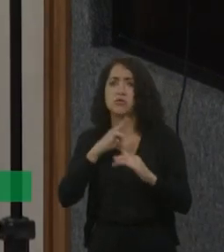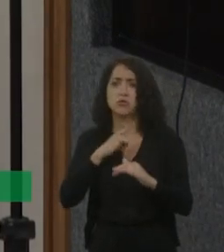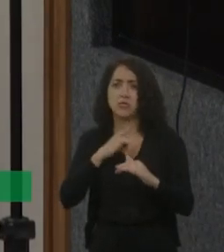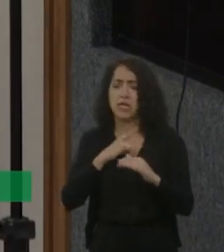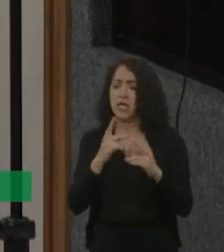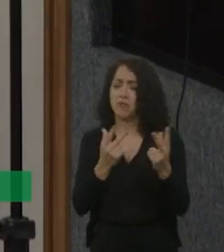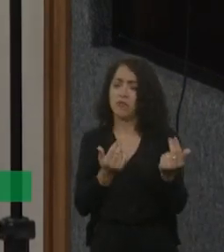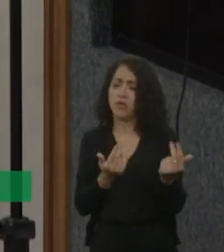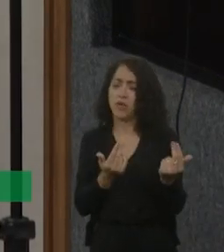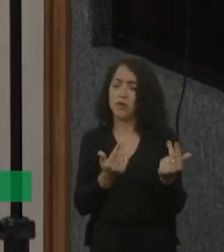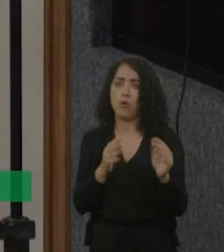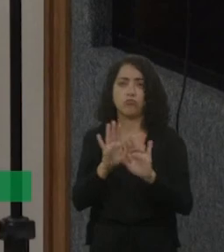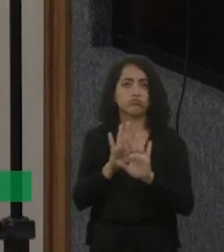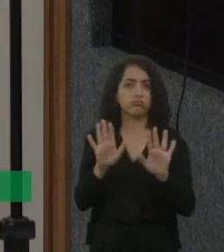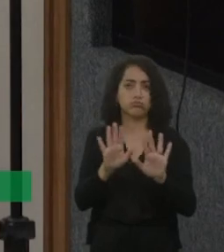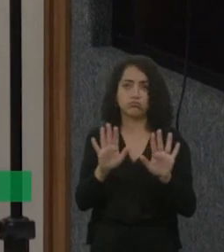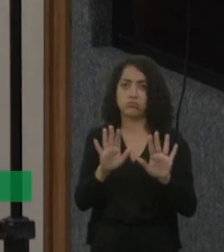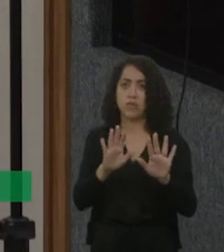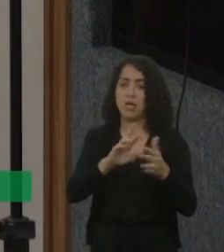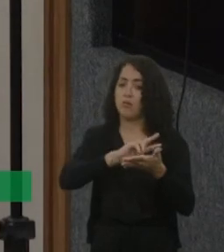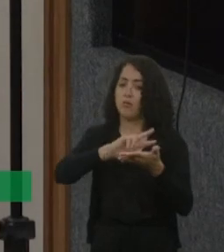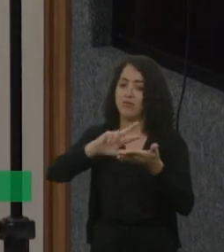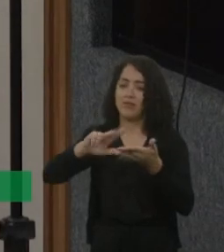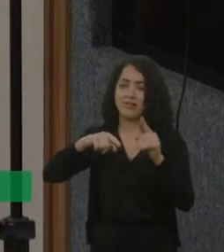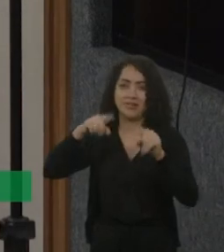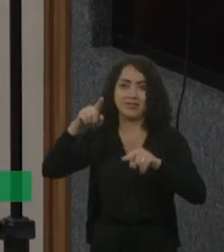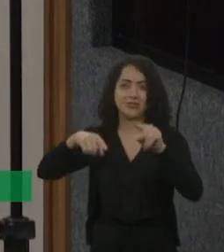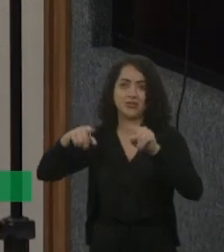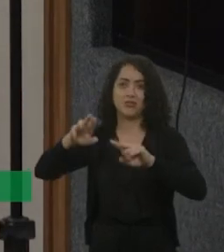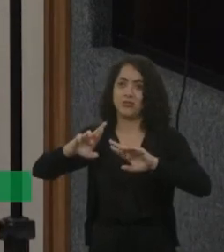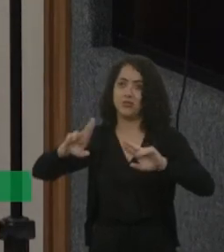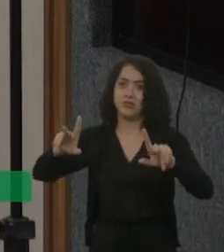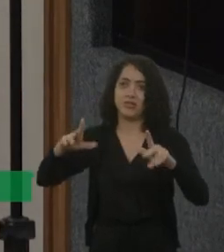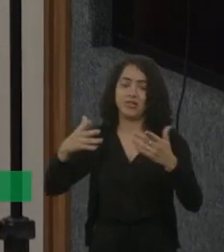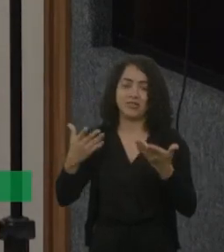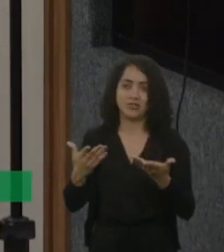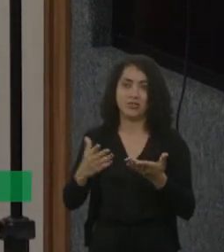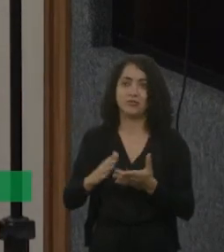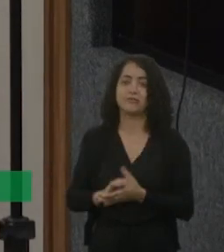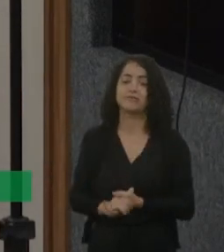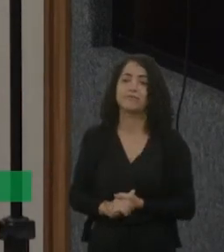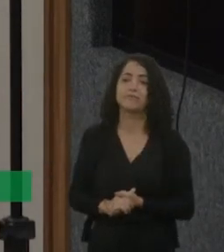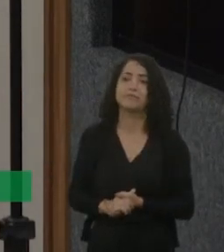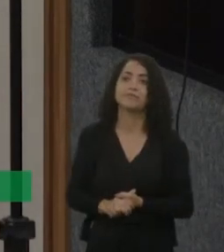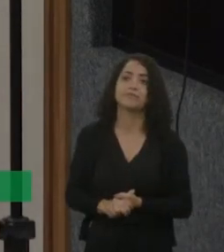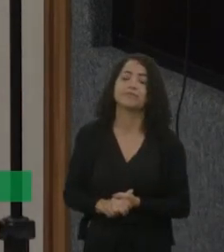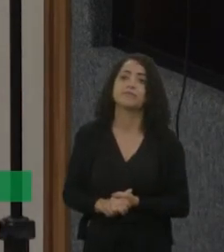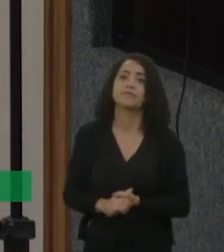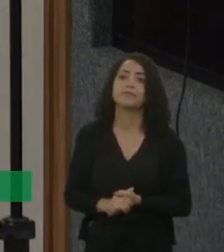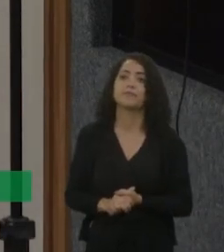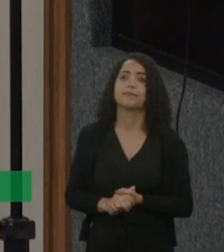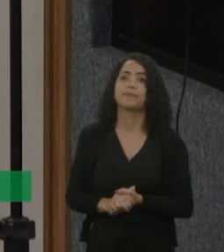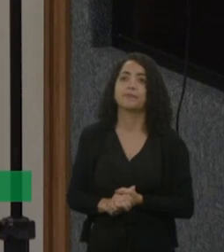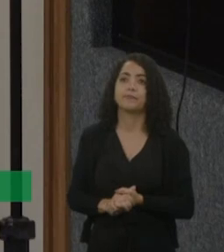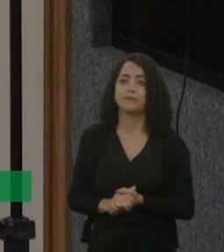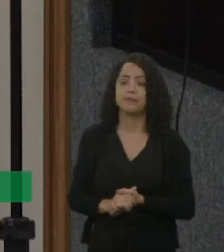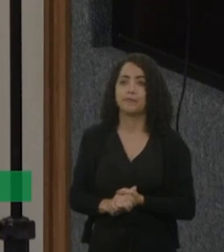também. Não. O vizinho pode ter uma variante, você pode ter outro. Tá? Então, não tem como olhar a grama do vizinho nesse caso.